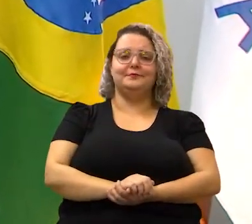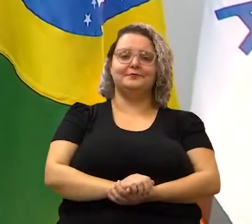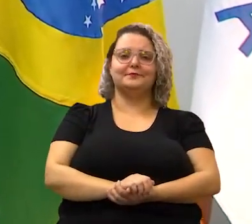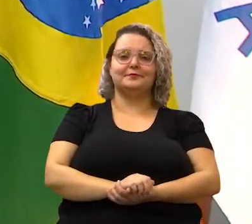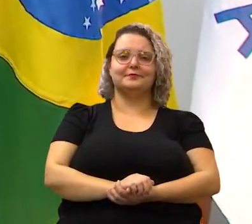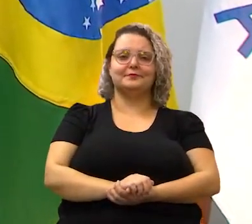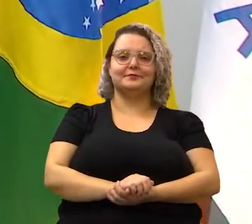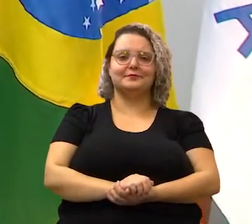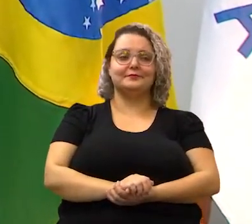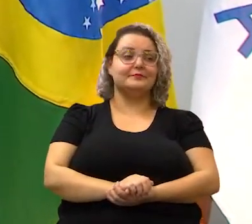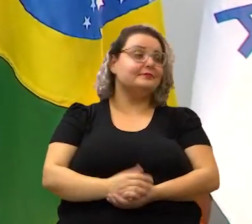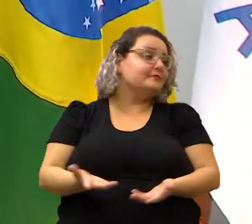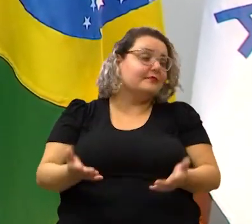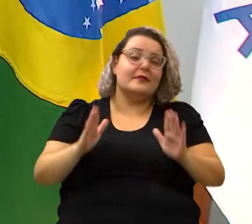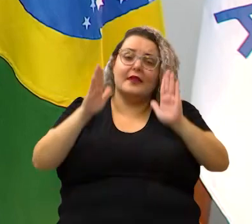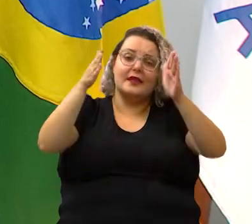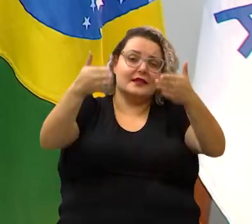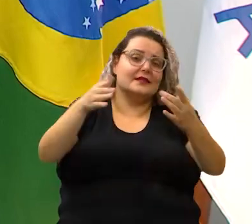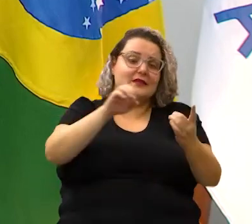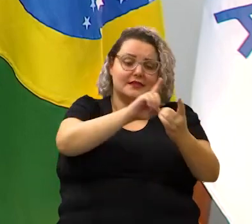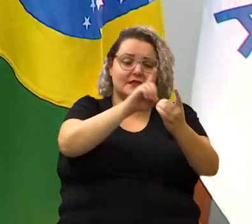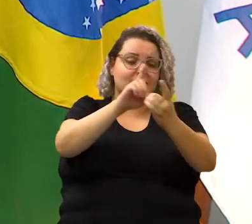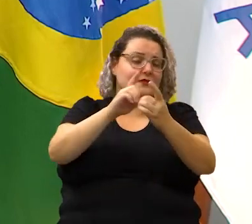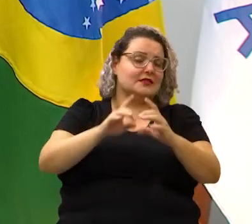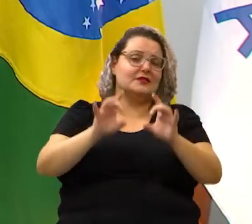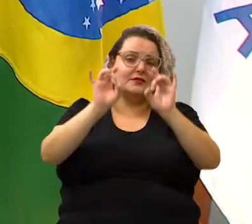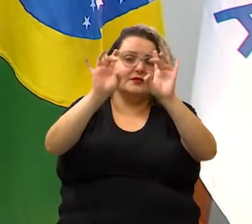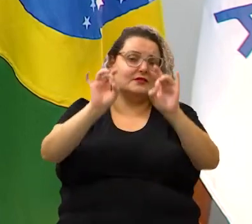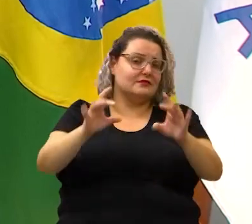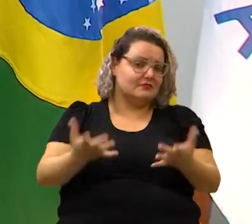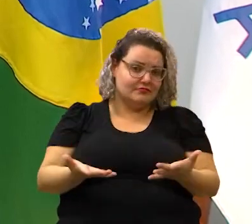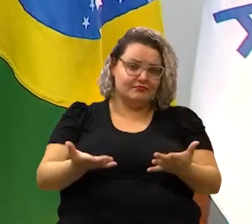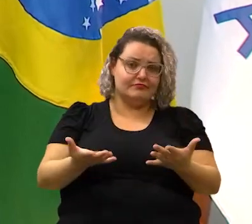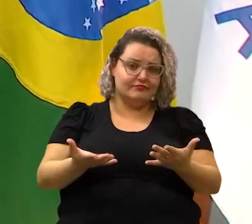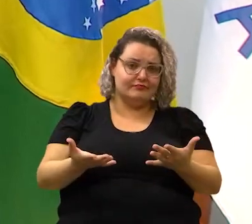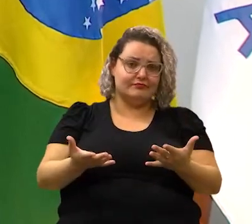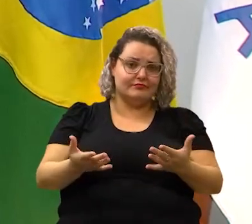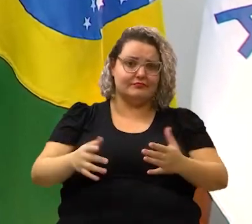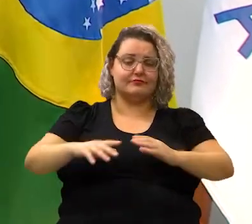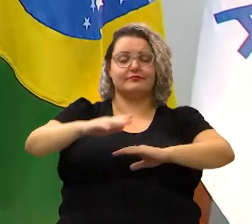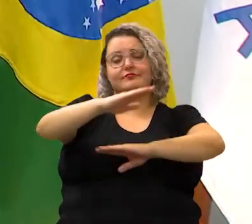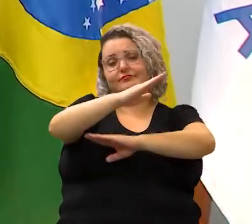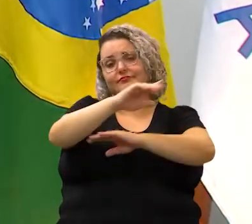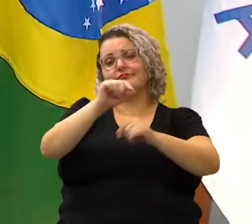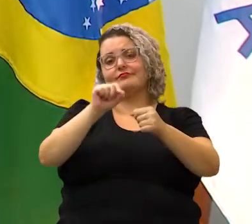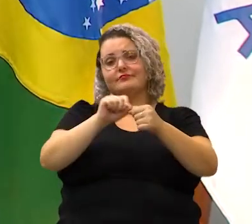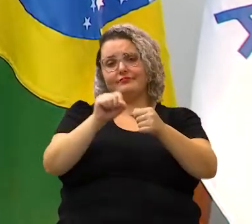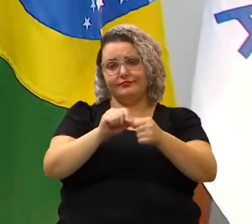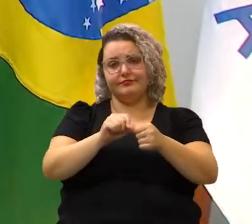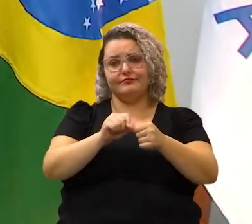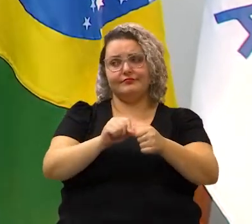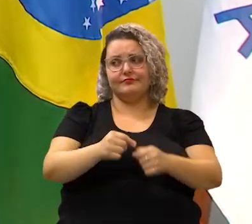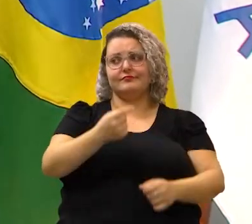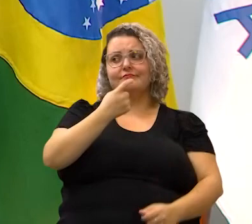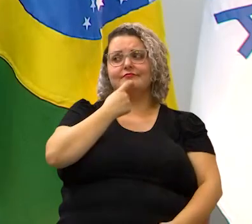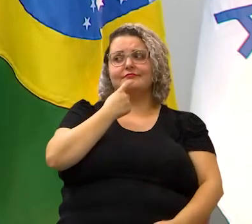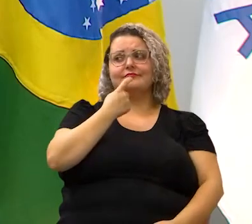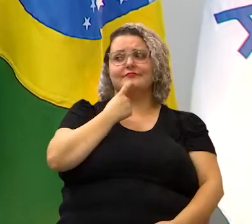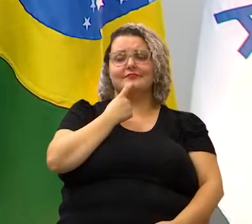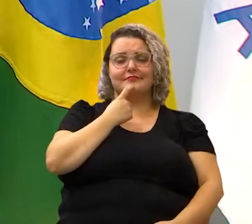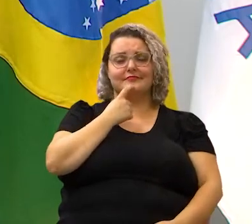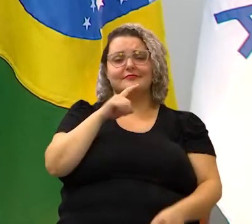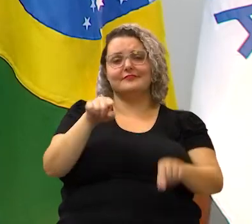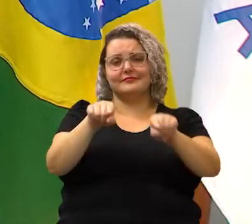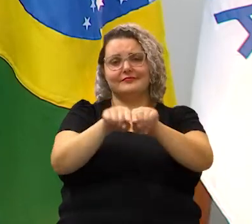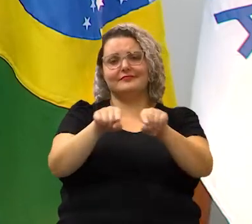eles é quase que dedicação exclusivo Então o que a câmara fez o conjunto de vereadores foi fazer com que